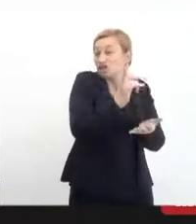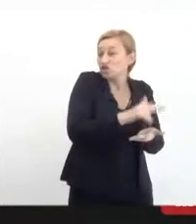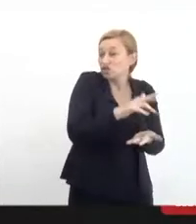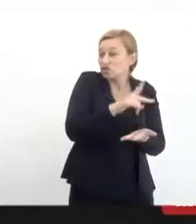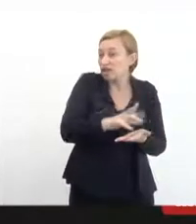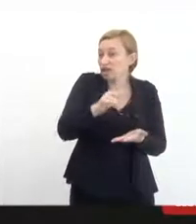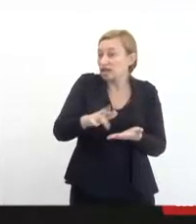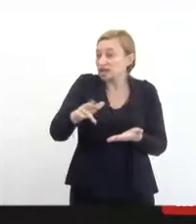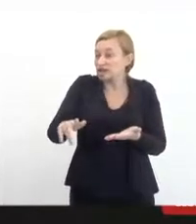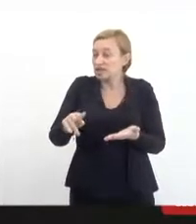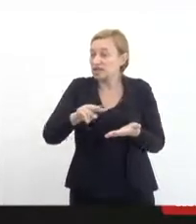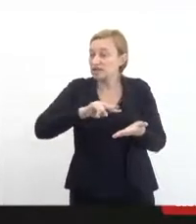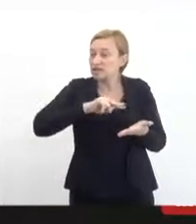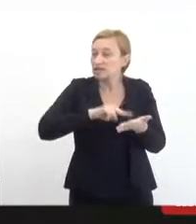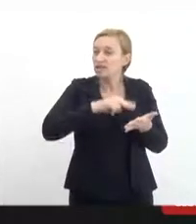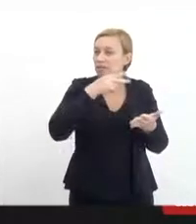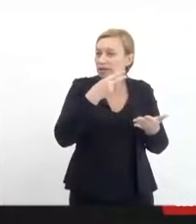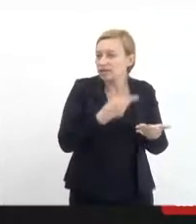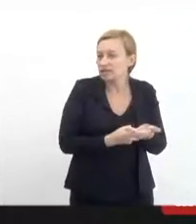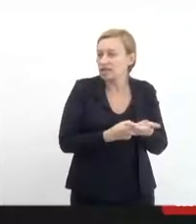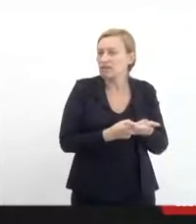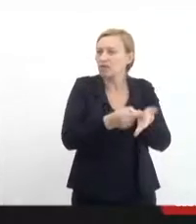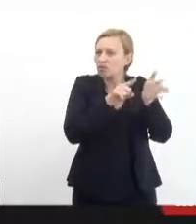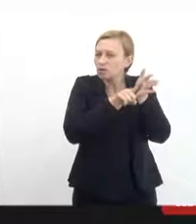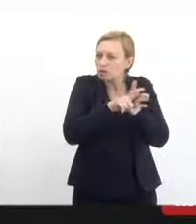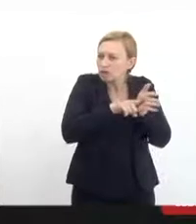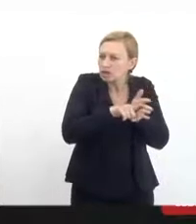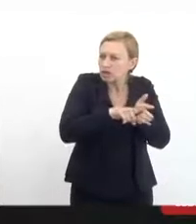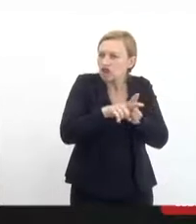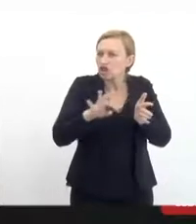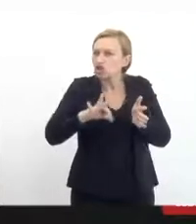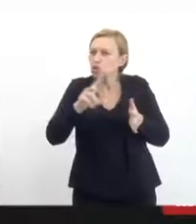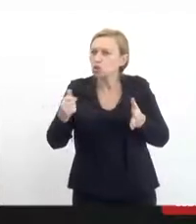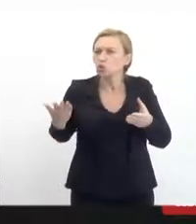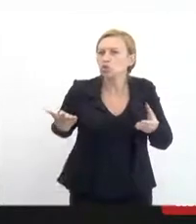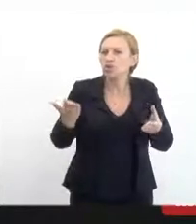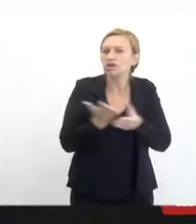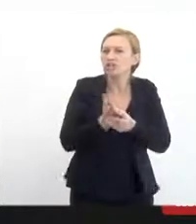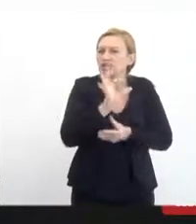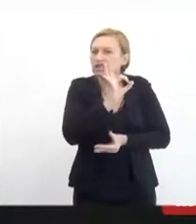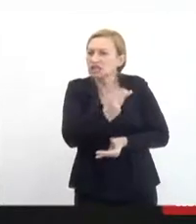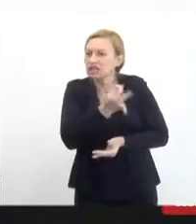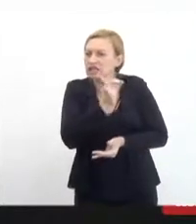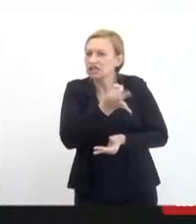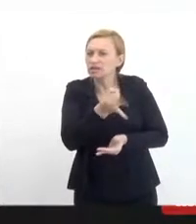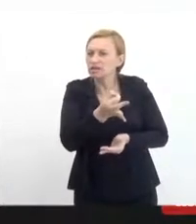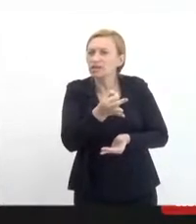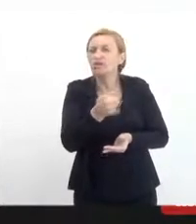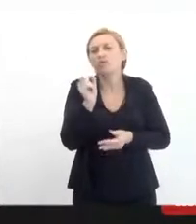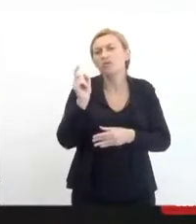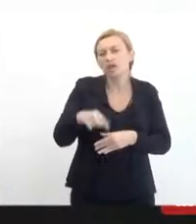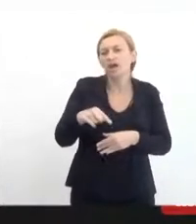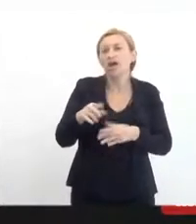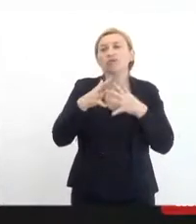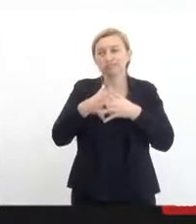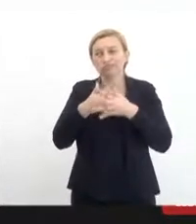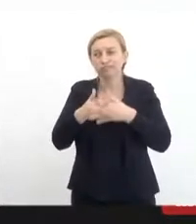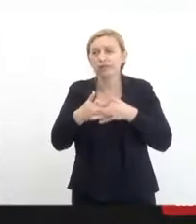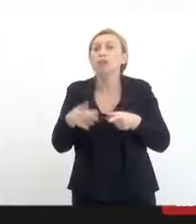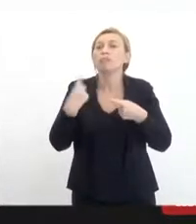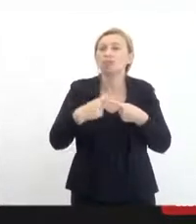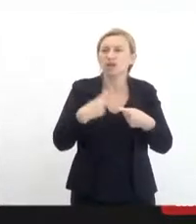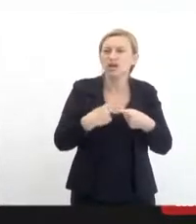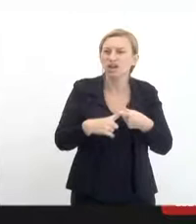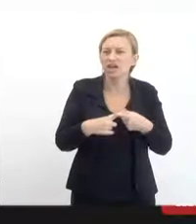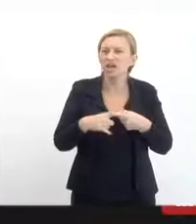pontos, em diversos elementos, fazendo perícias em todos os processos praticamente. Isso é muito complicado porque gera